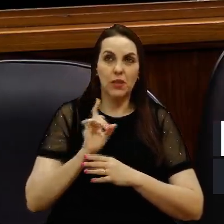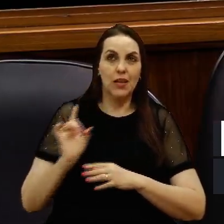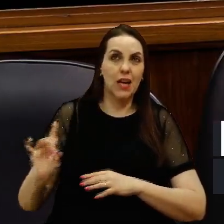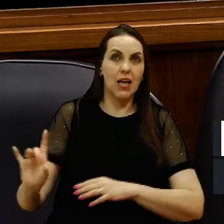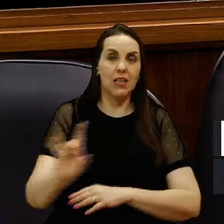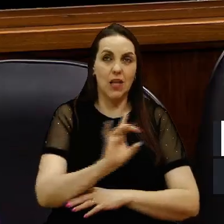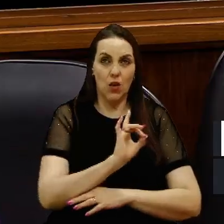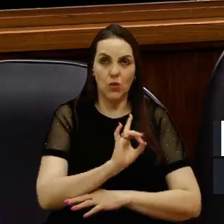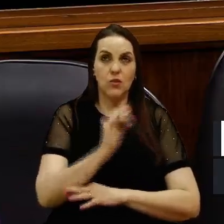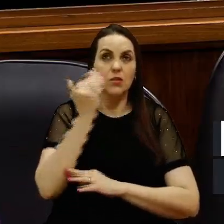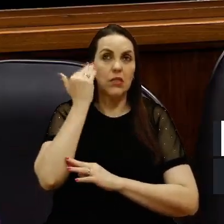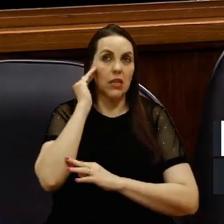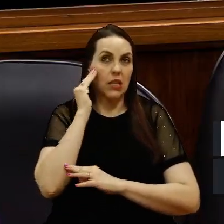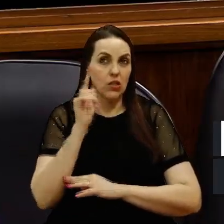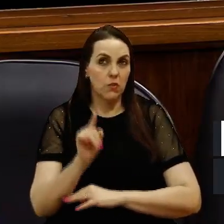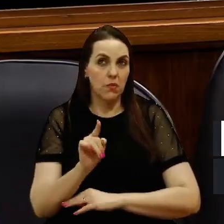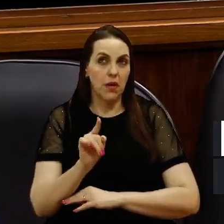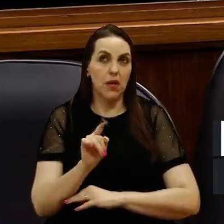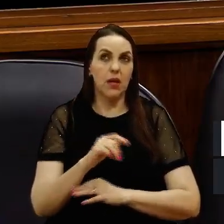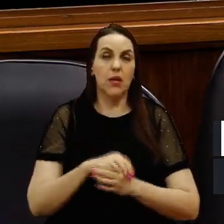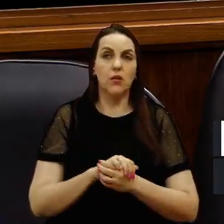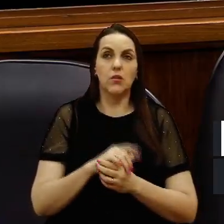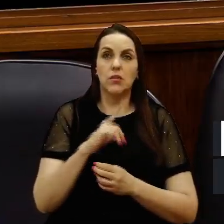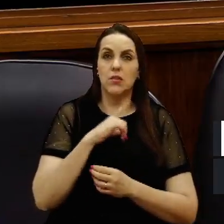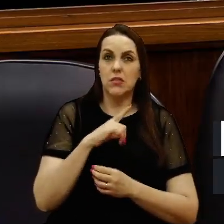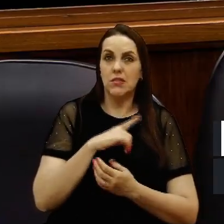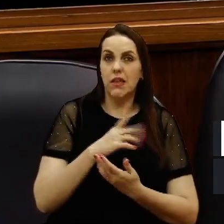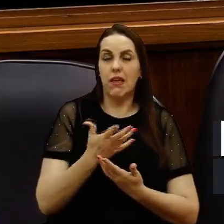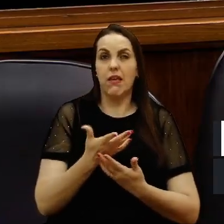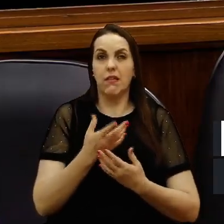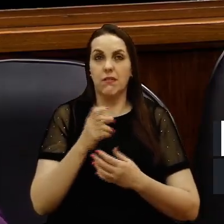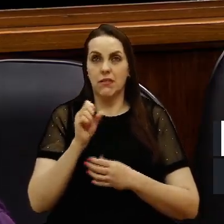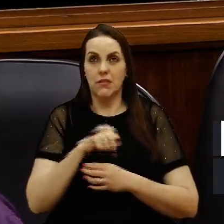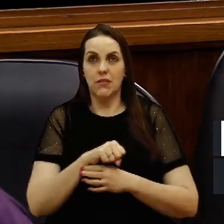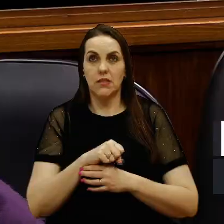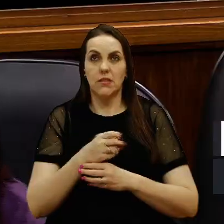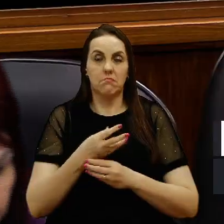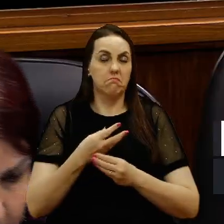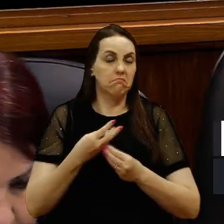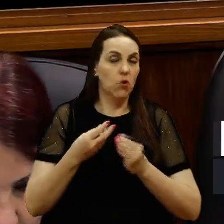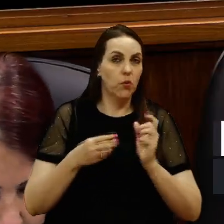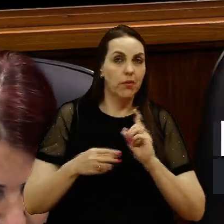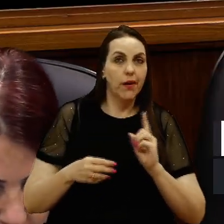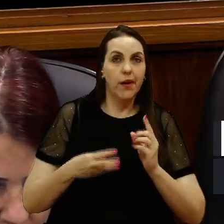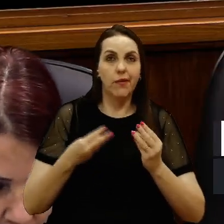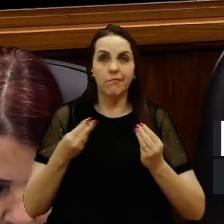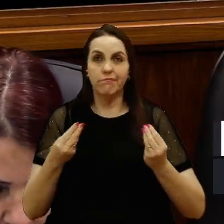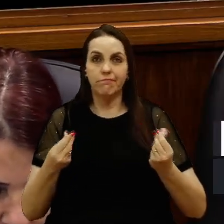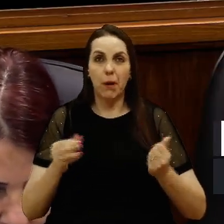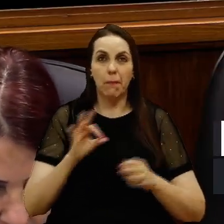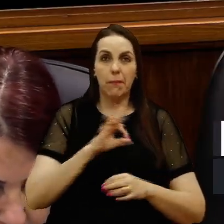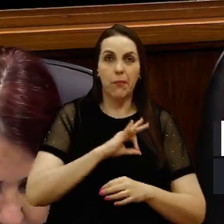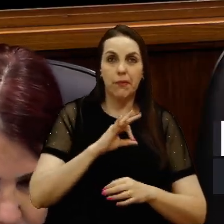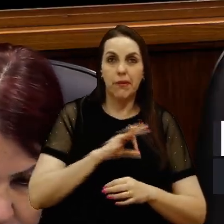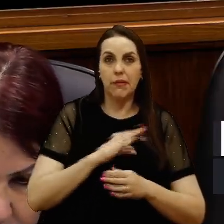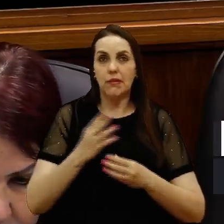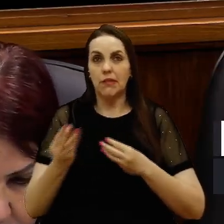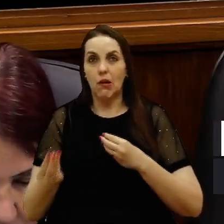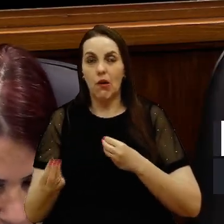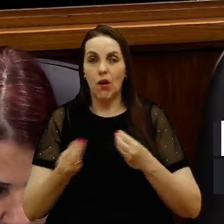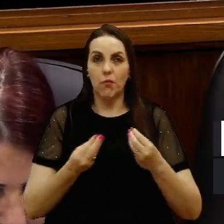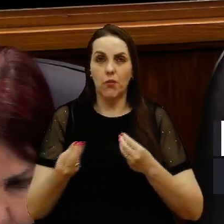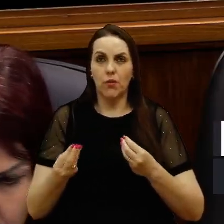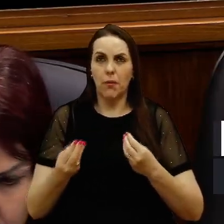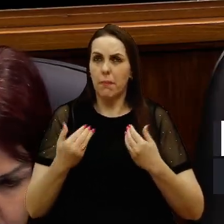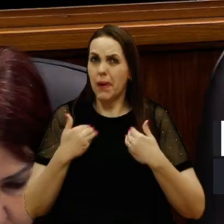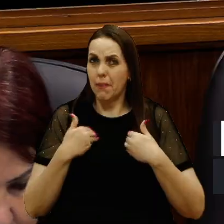de cada um, se é o entendimento de ser polícia ostensiva, de não ser. Para mim, a guarda municipal ela precisa, igual